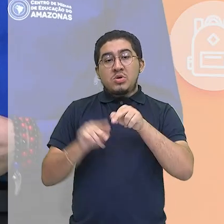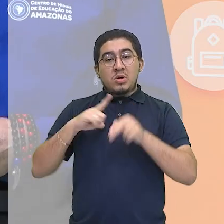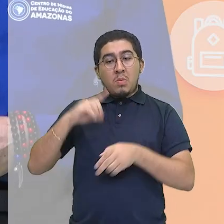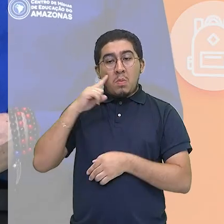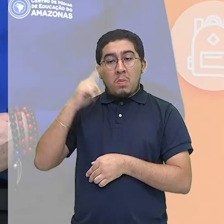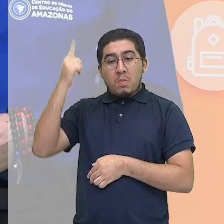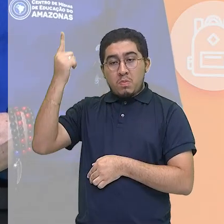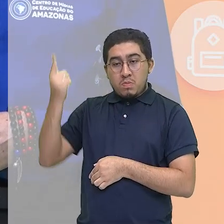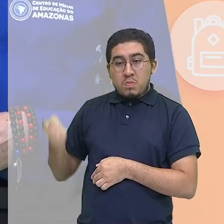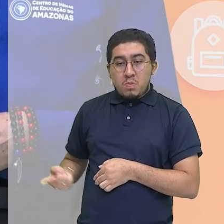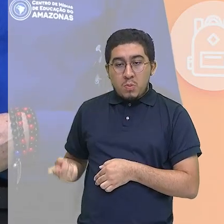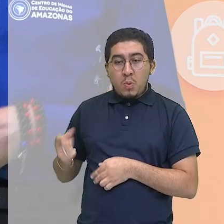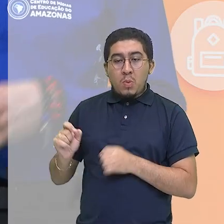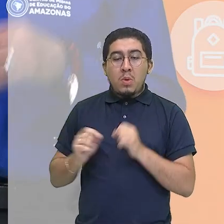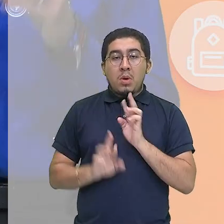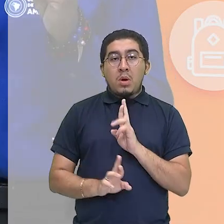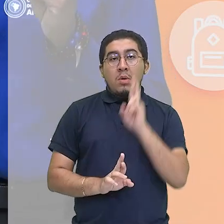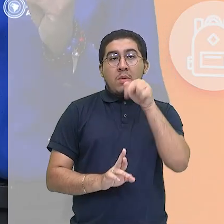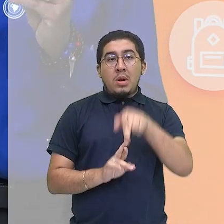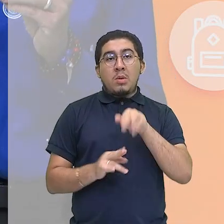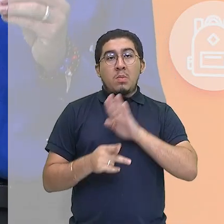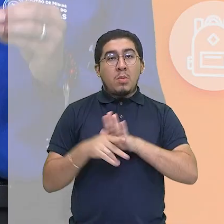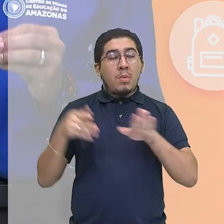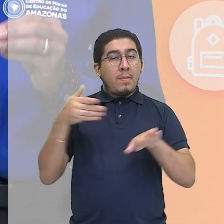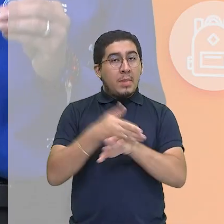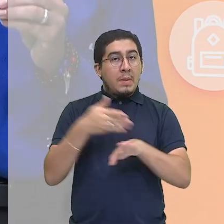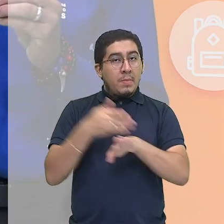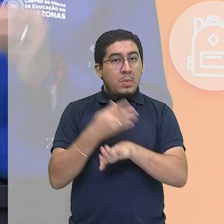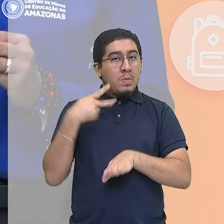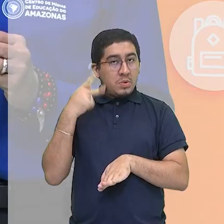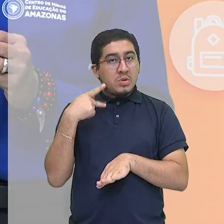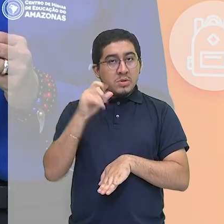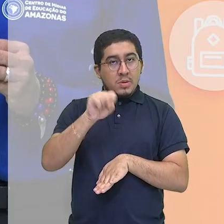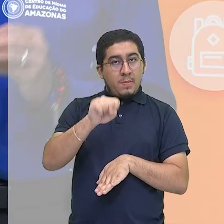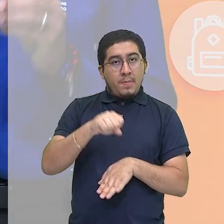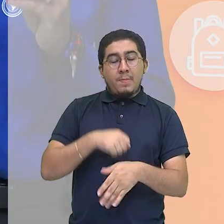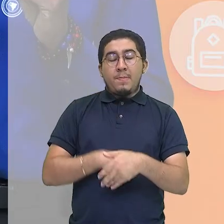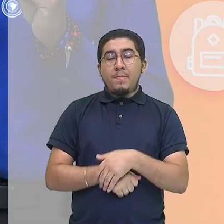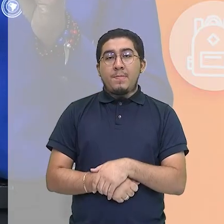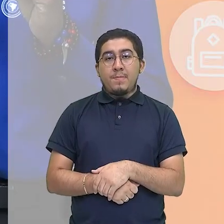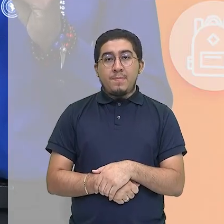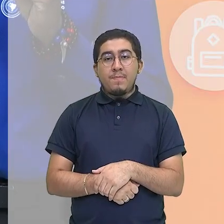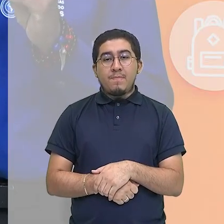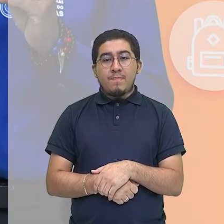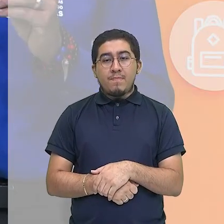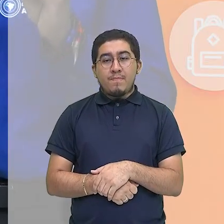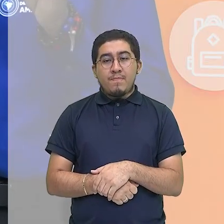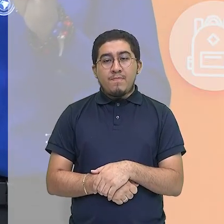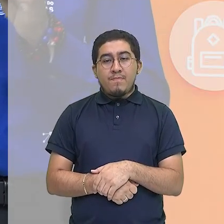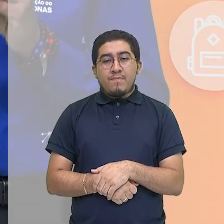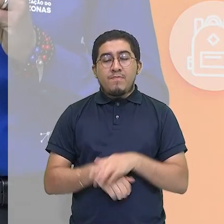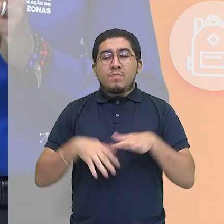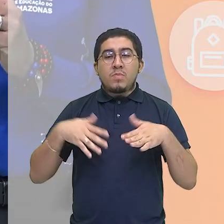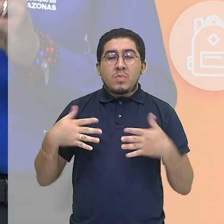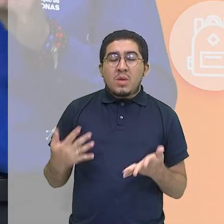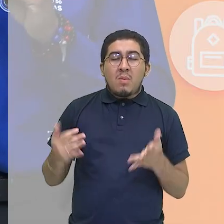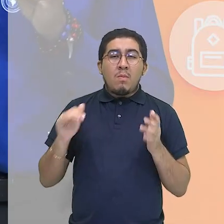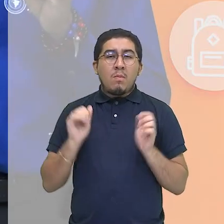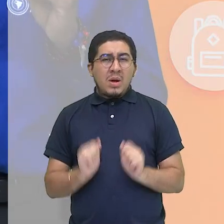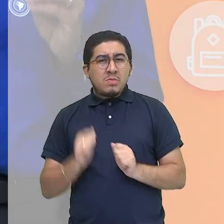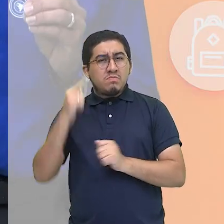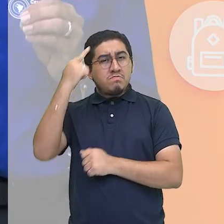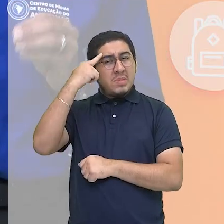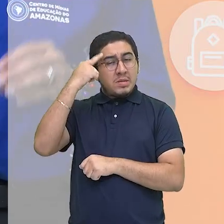ao meu lado, designa a participação política. Então, nós podemos dizer